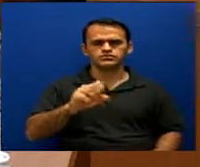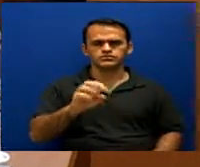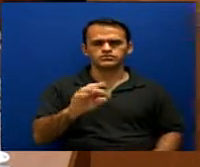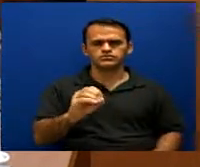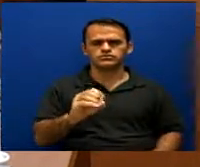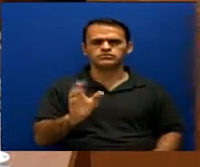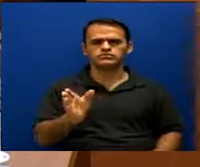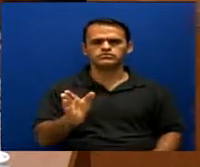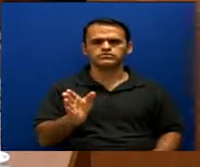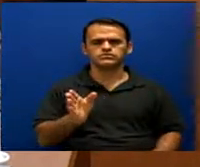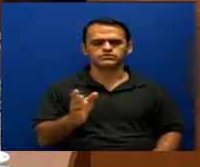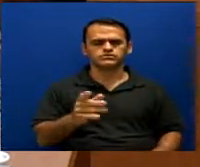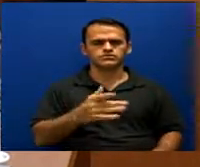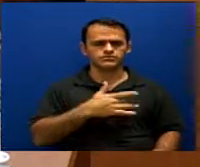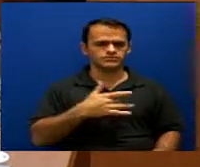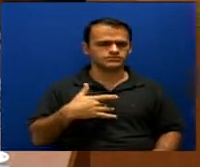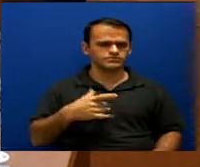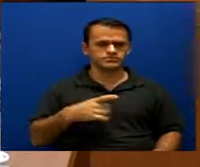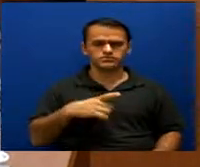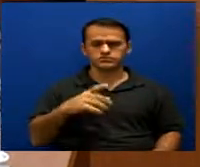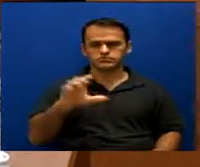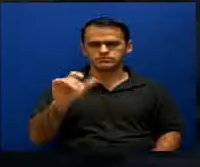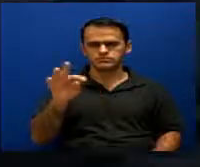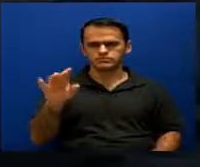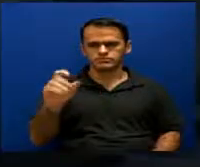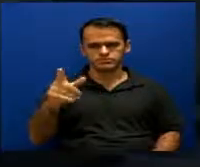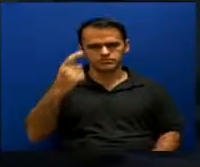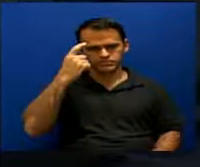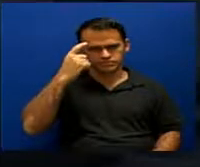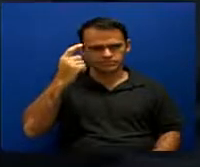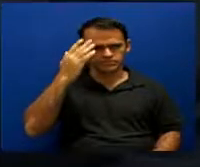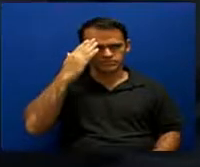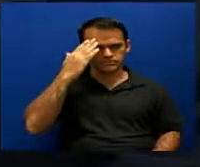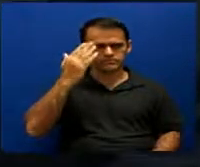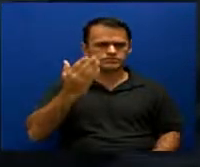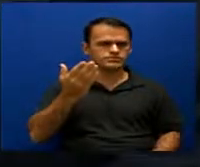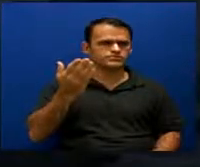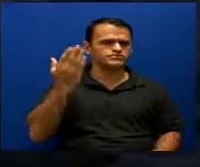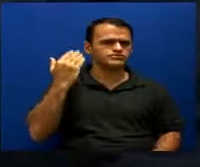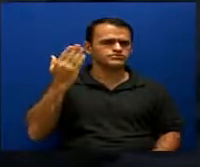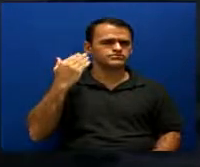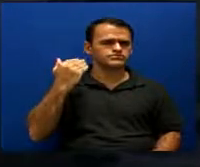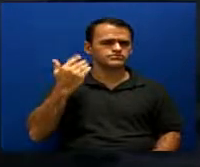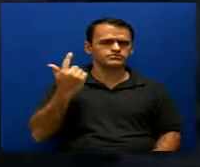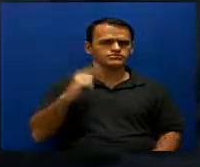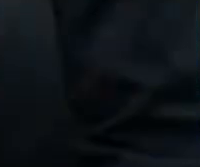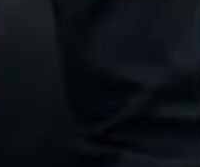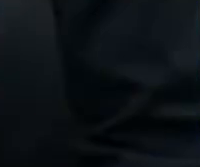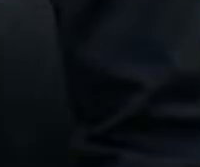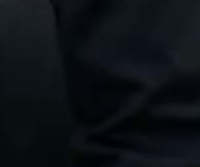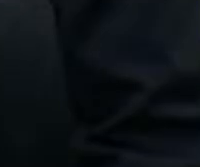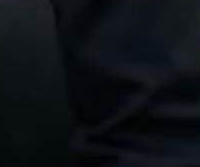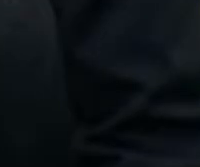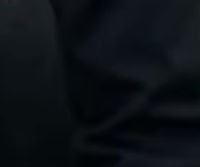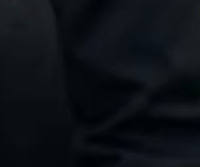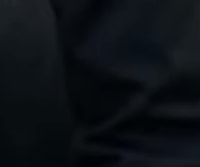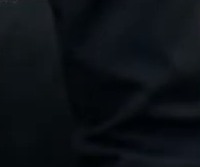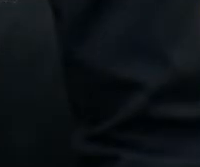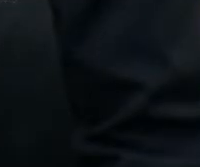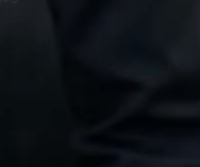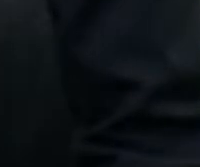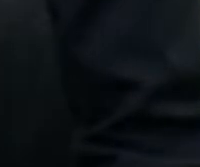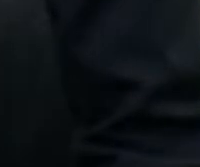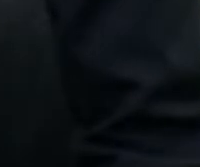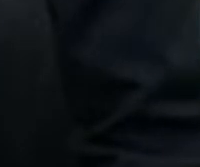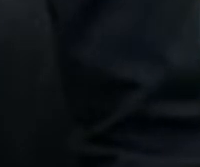exatamente, a Cíntia lembra disso. E como não existia nada nesse sentido, eu fiz essa emenda, ela